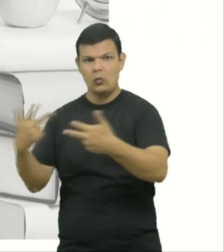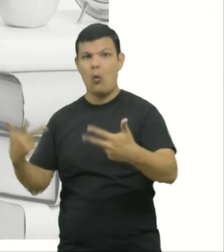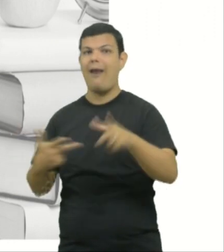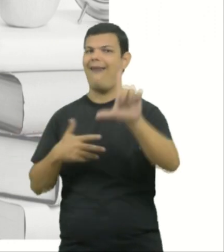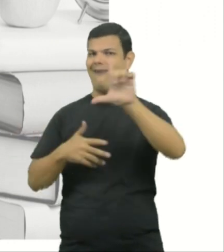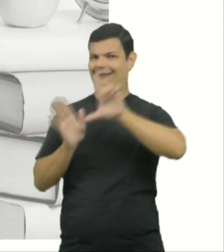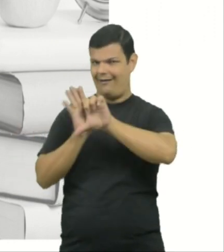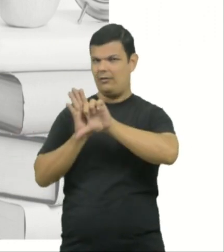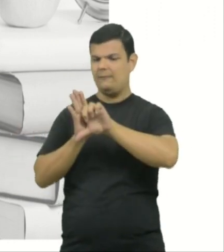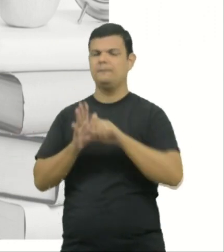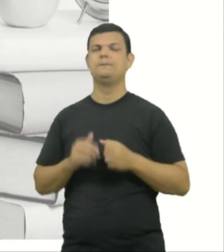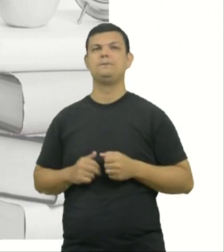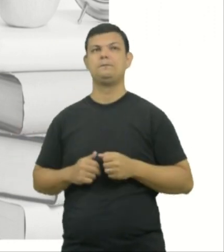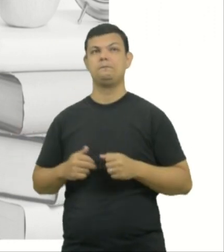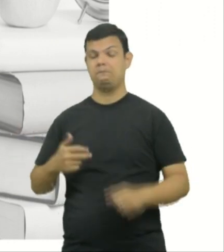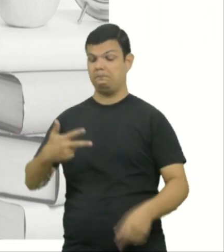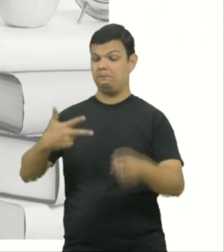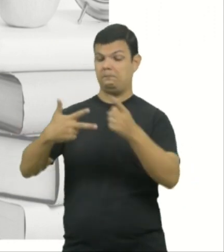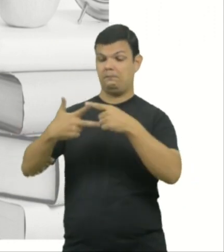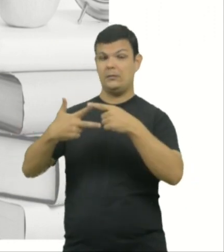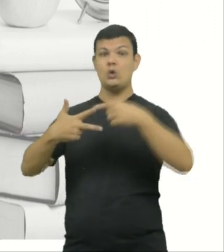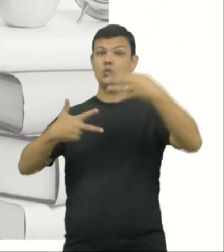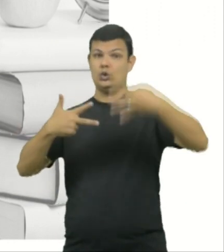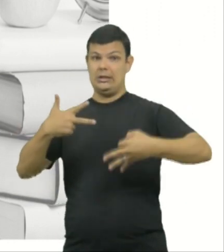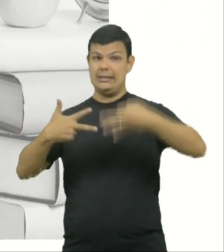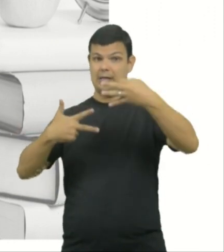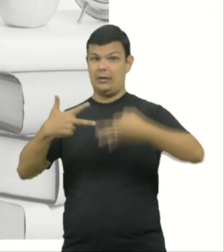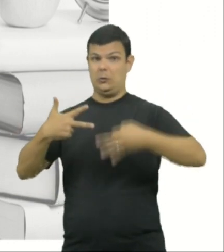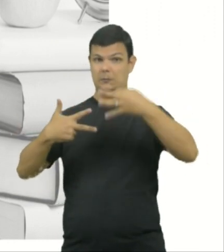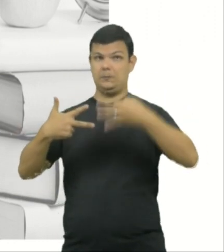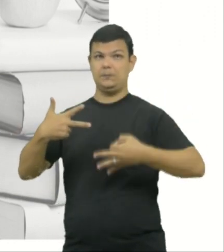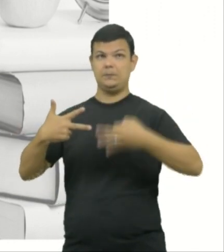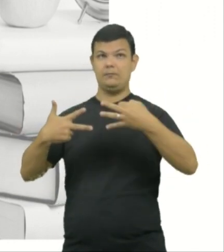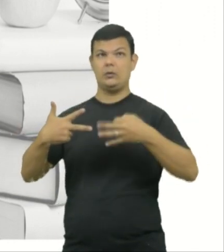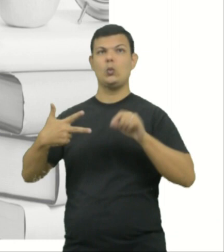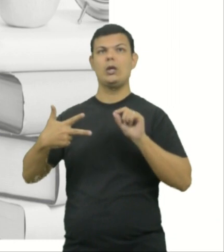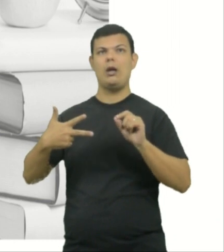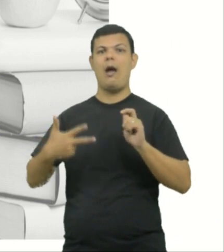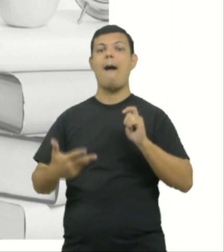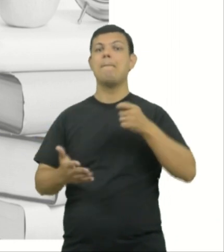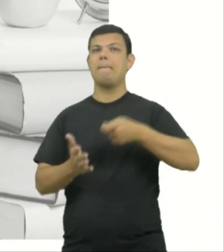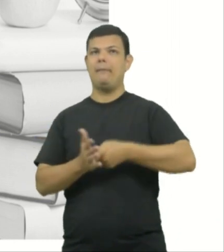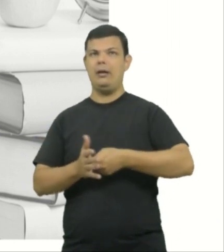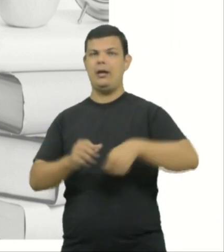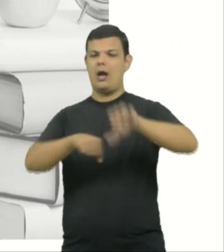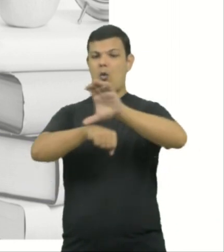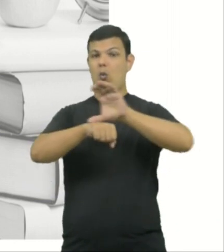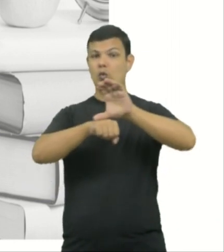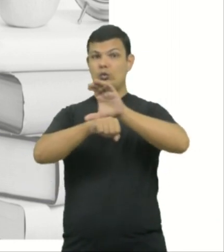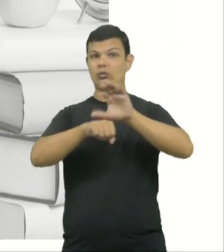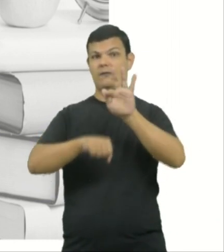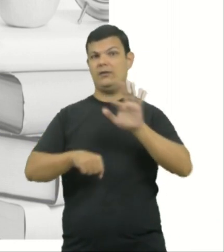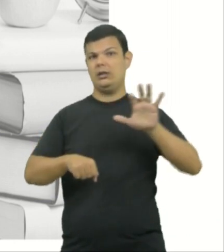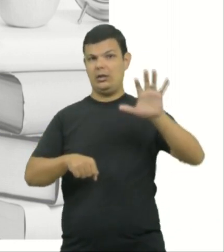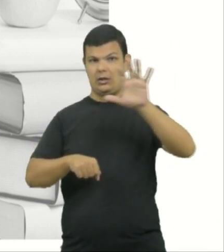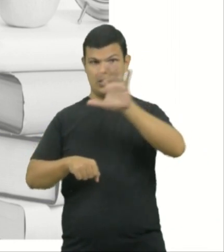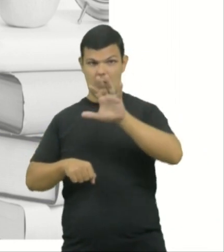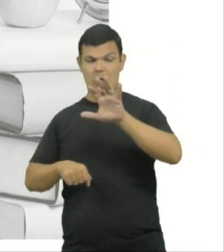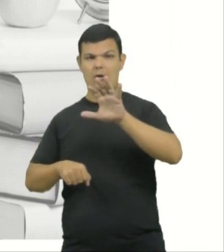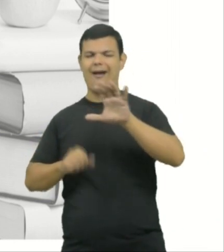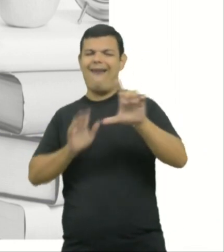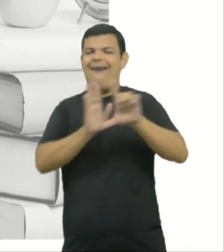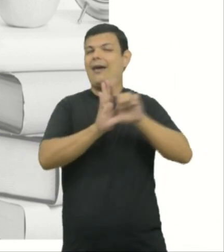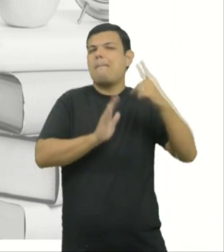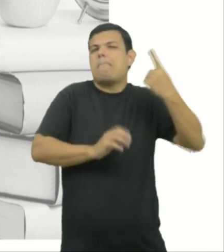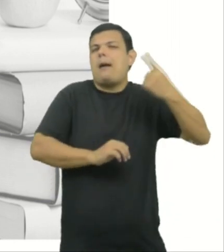lei. O poder judiciário, tá, é aquele que aplica a nossa maior lei